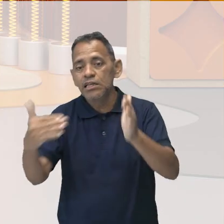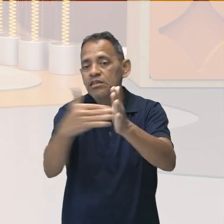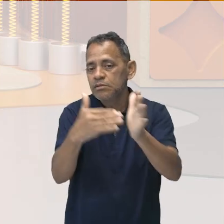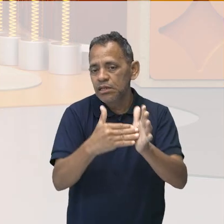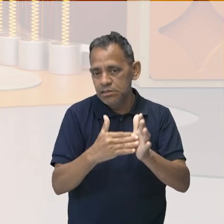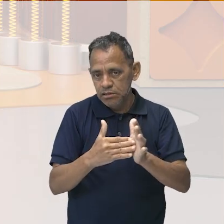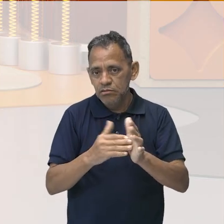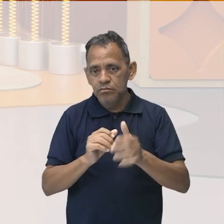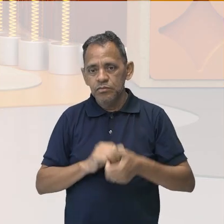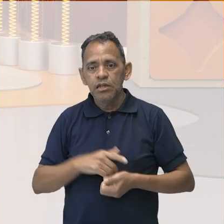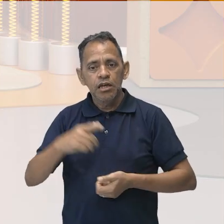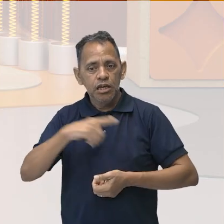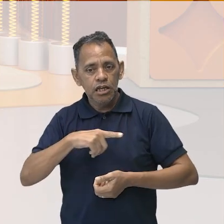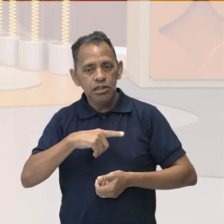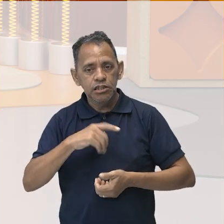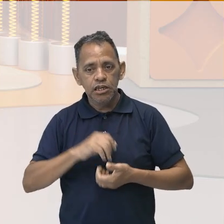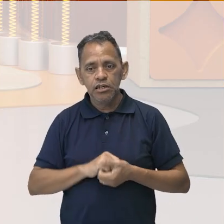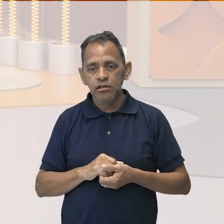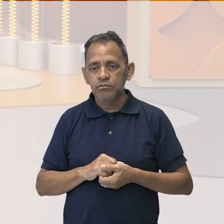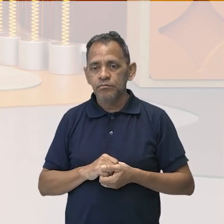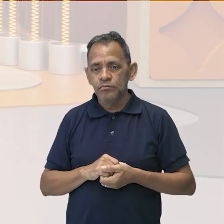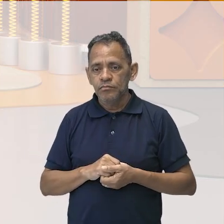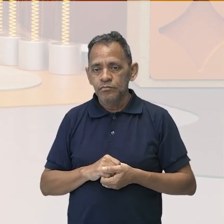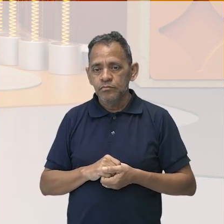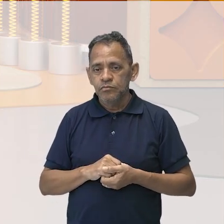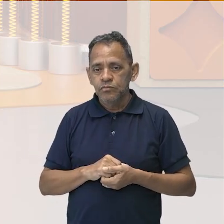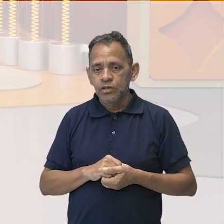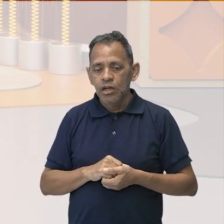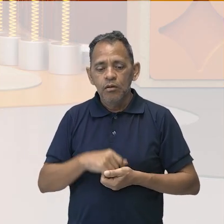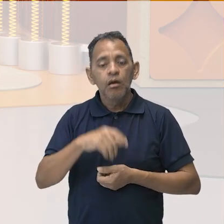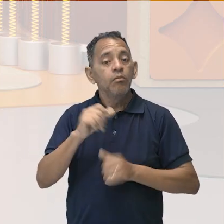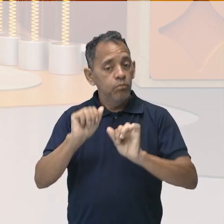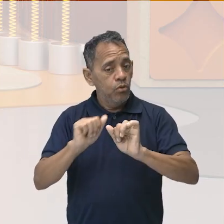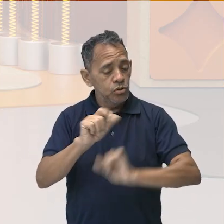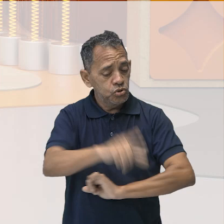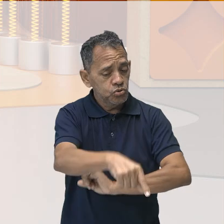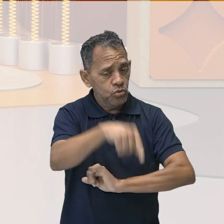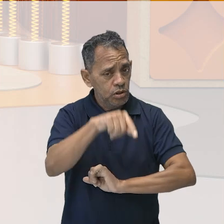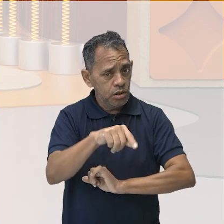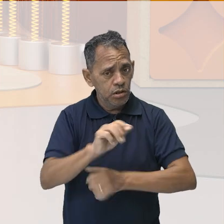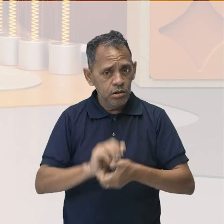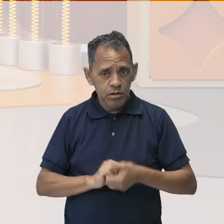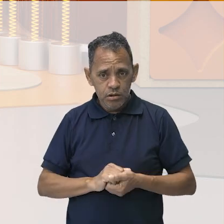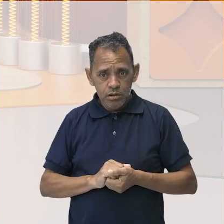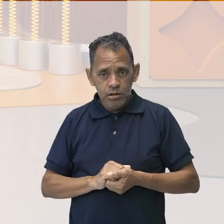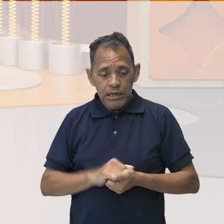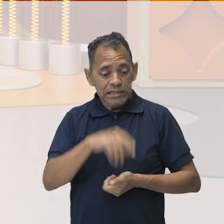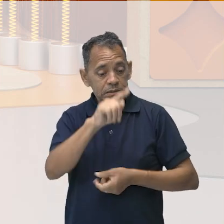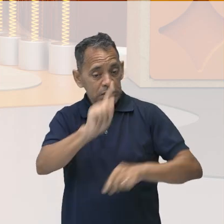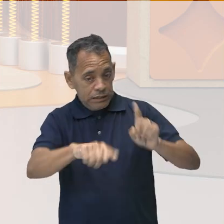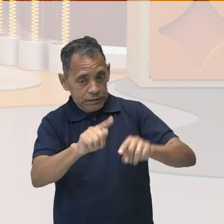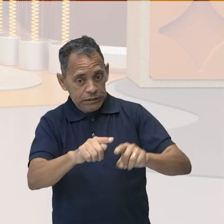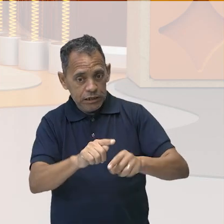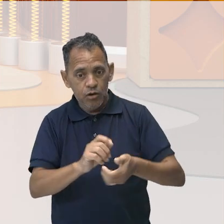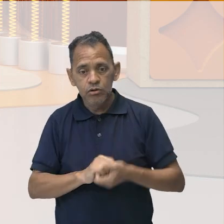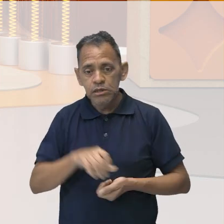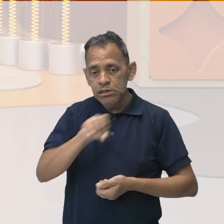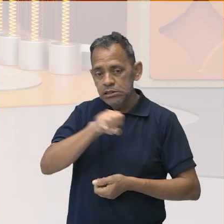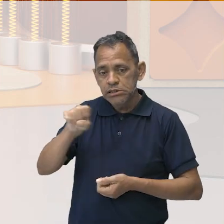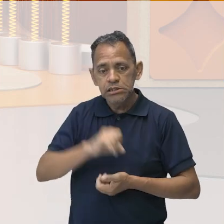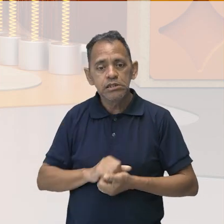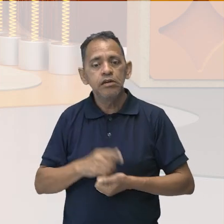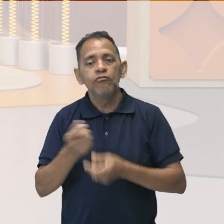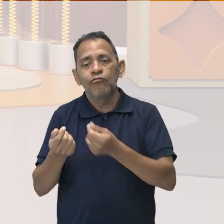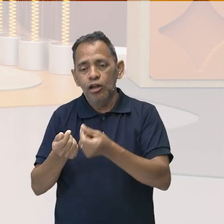limitação que ele tem ali de determinadas escolhas, né? Ele tem essa liberdade ali de escolha, tá